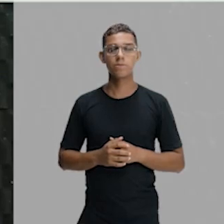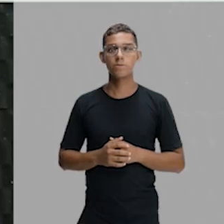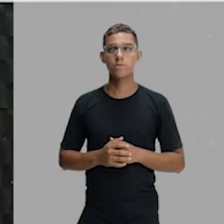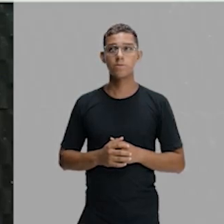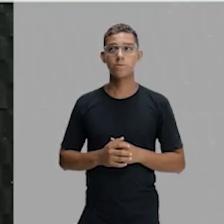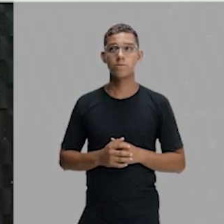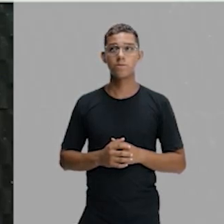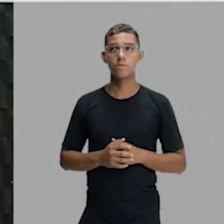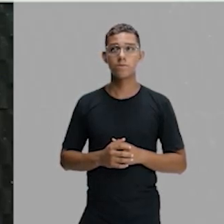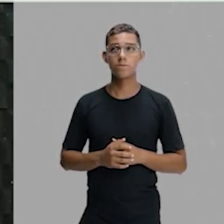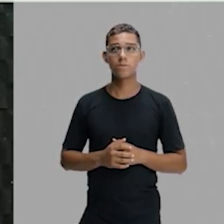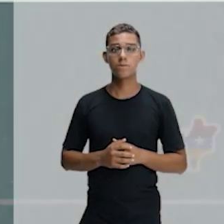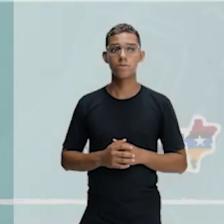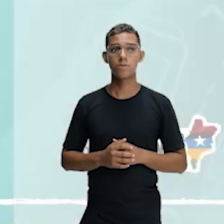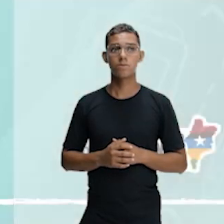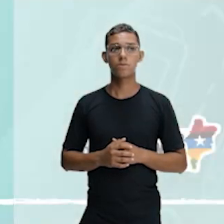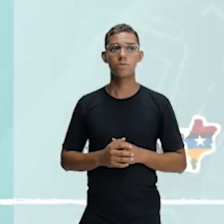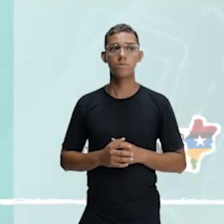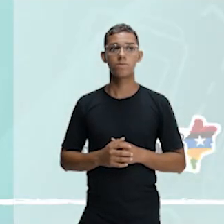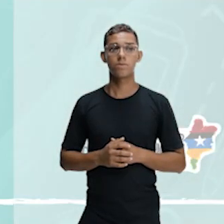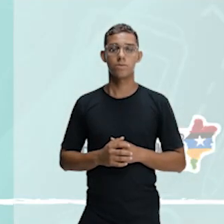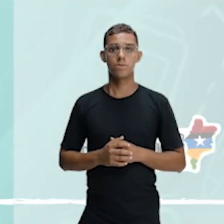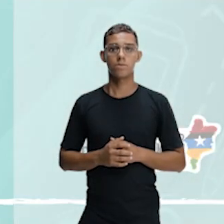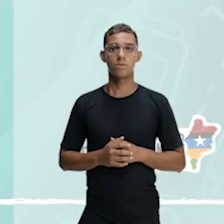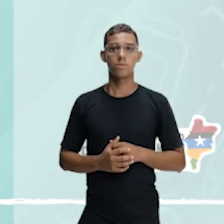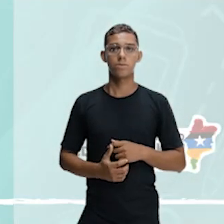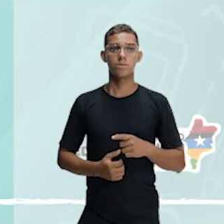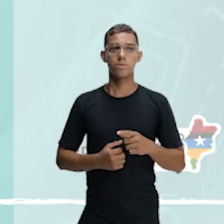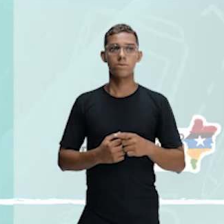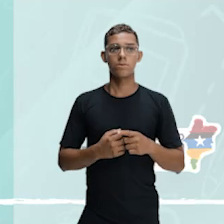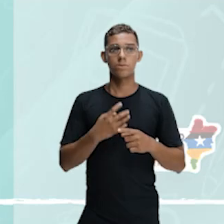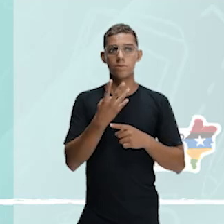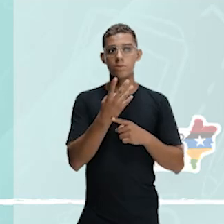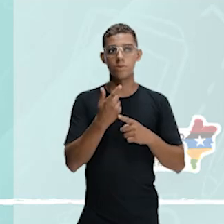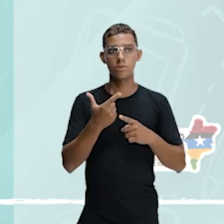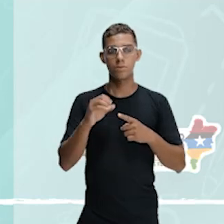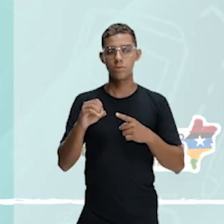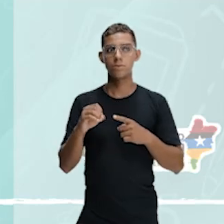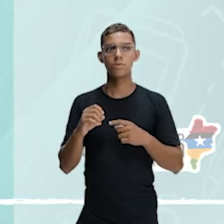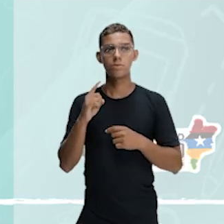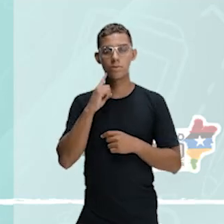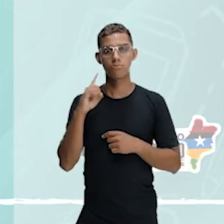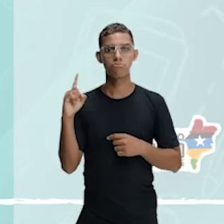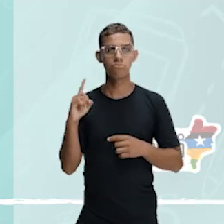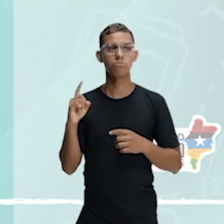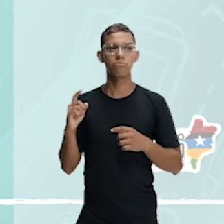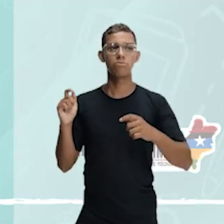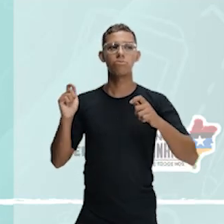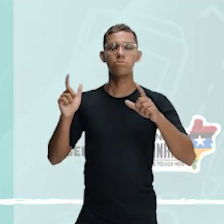vai ser 420, ok? 420 é a quantidade